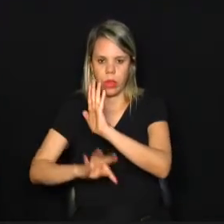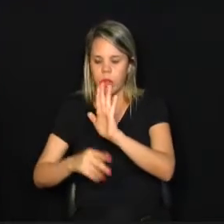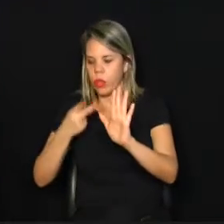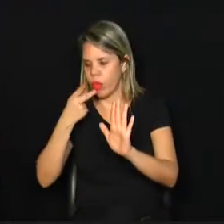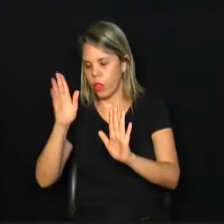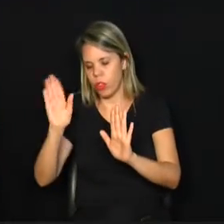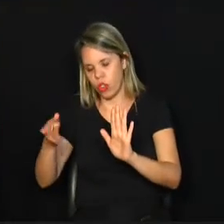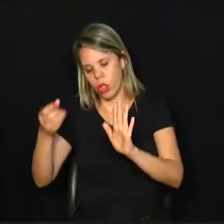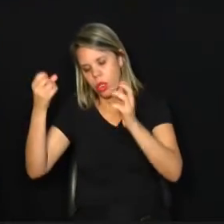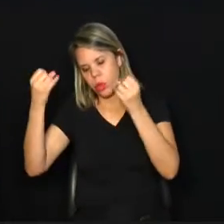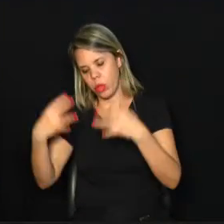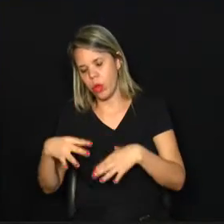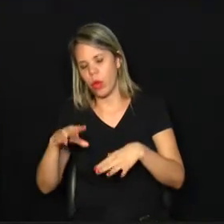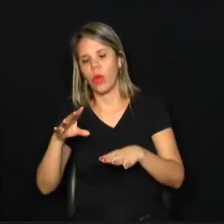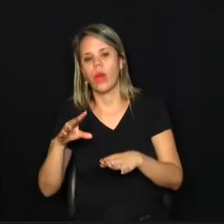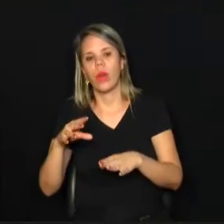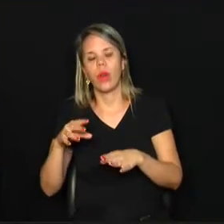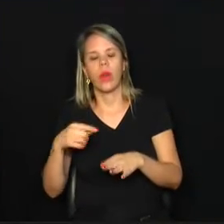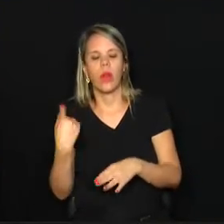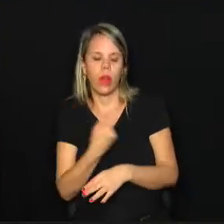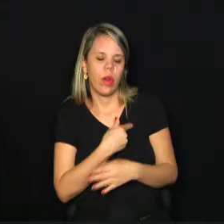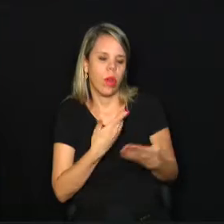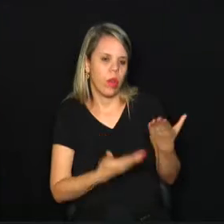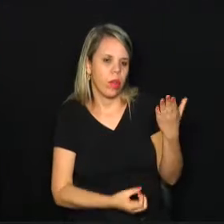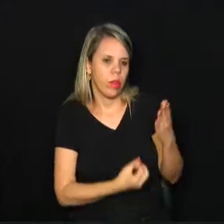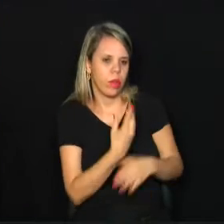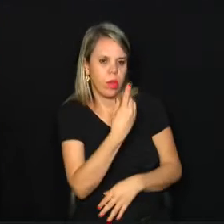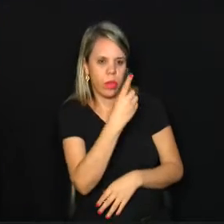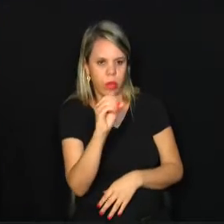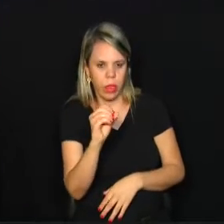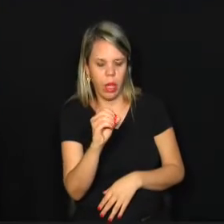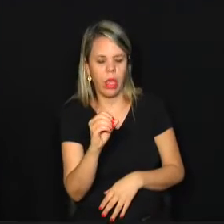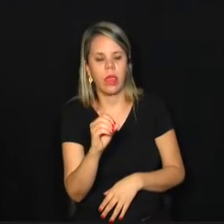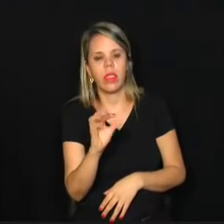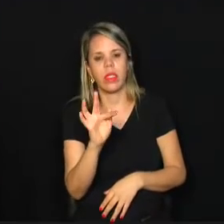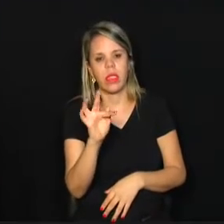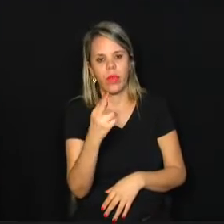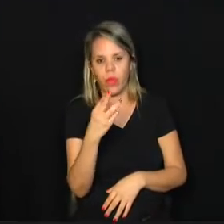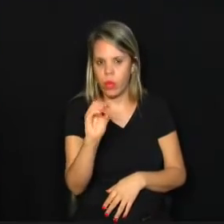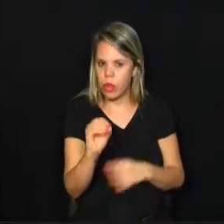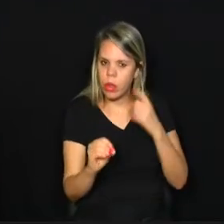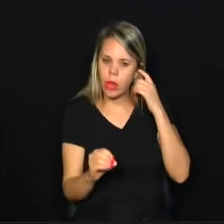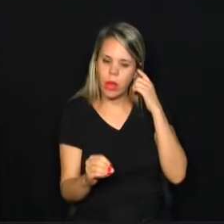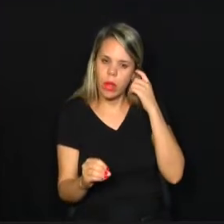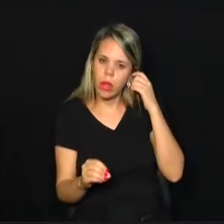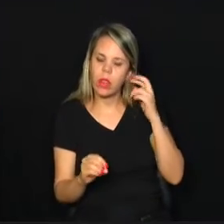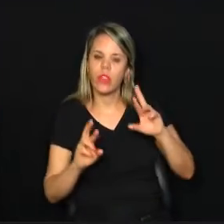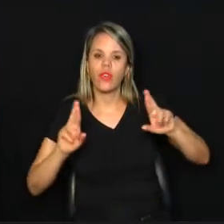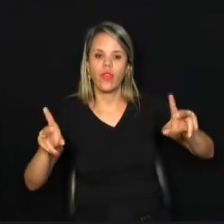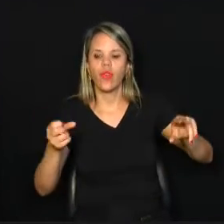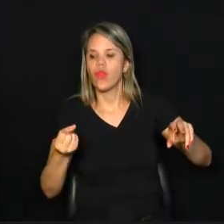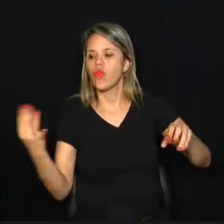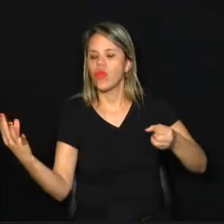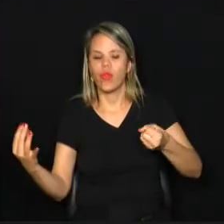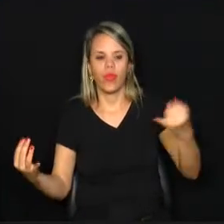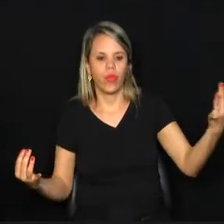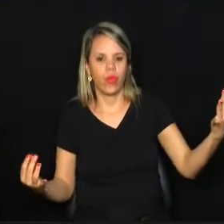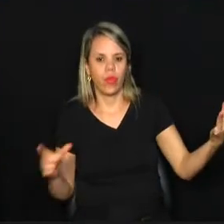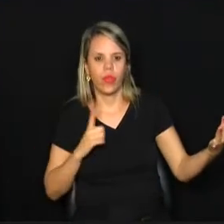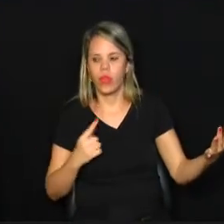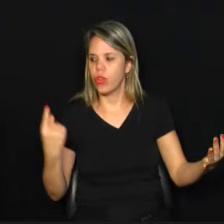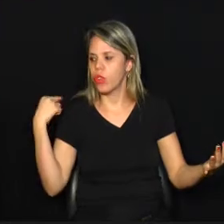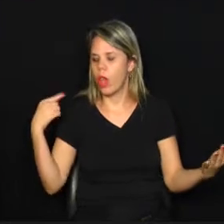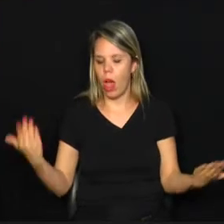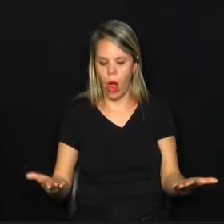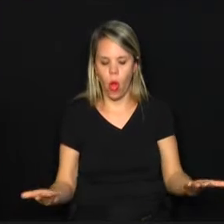já destacou, que nós criamos 10 funções, então qual que é a diferença quantitativa do que a gente tinha para o que a